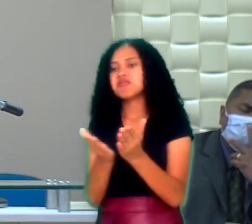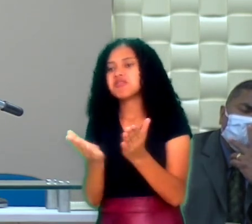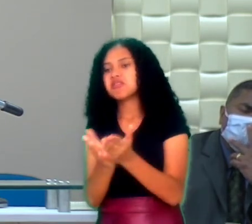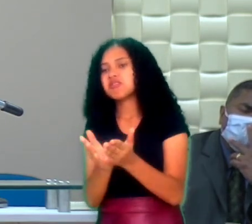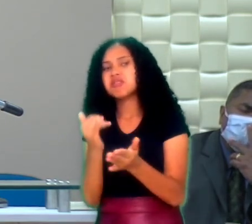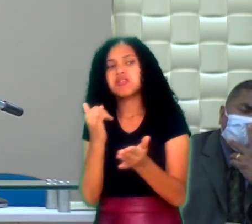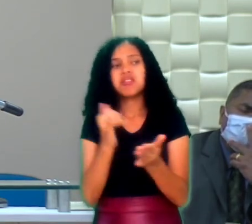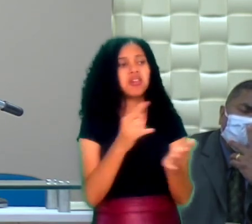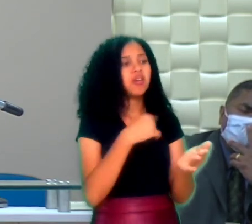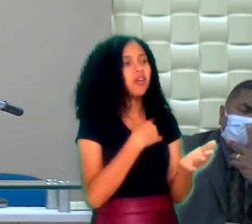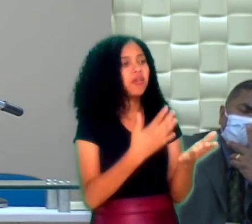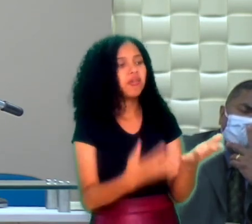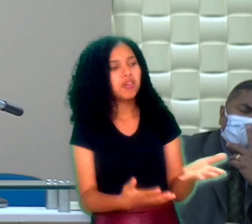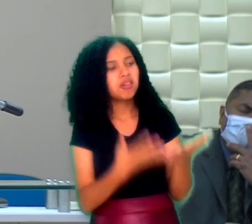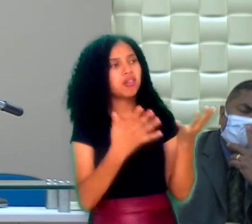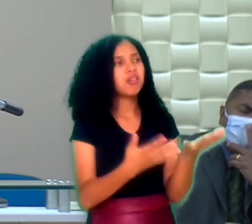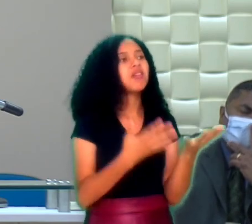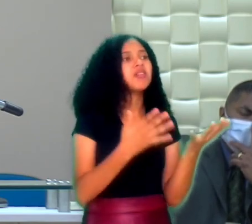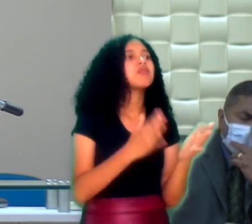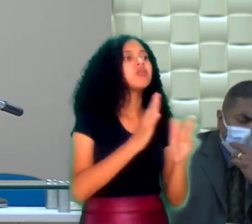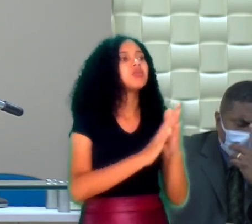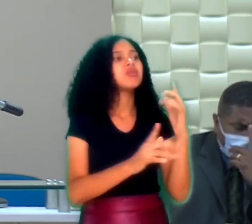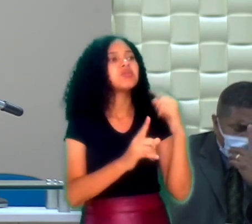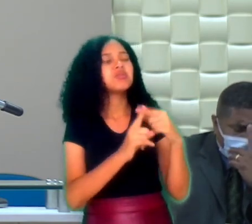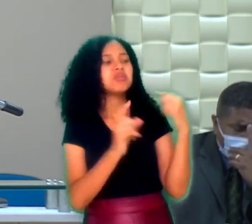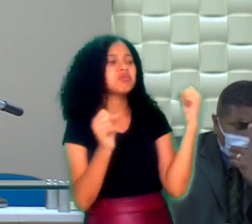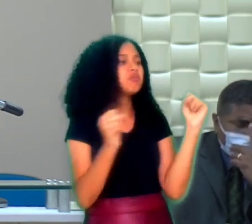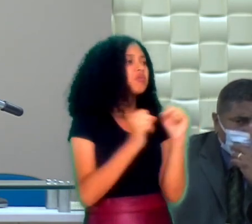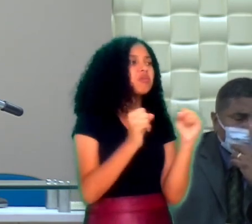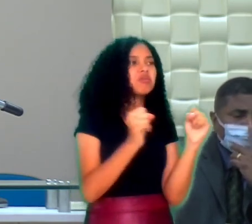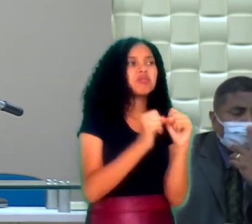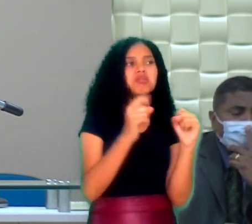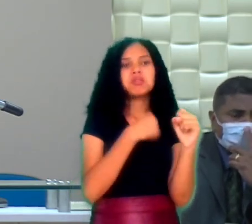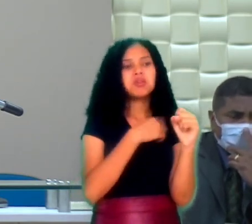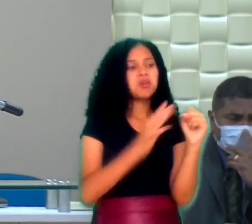Você preferiria que eu os matasse e deixasse essa boboeirazinha viva?